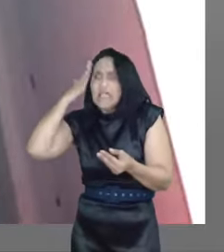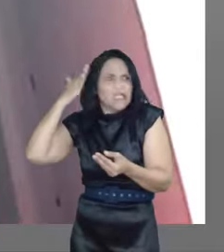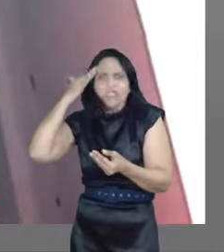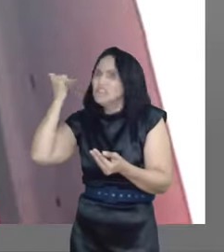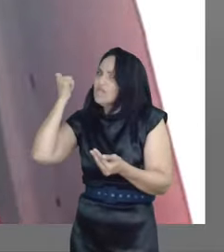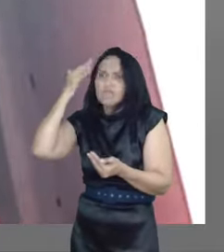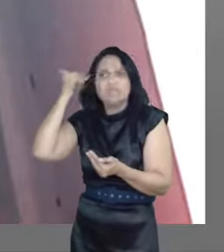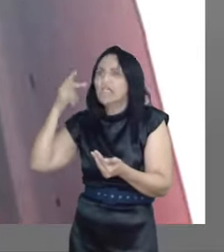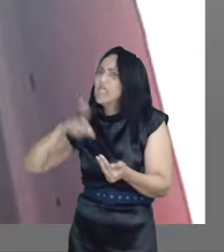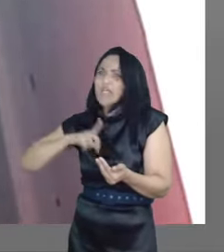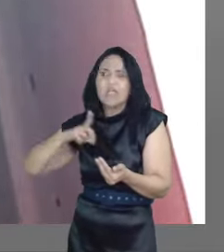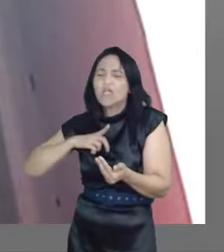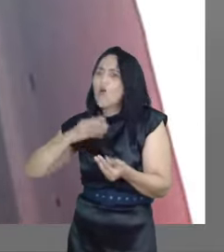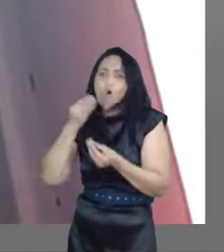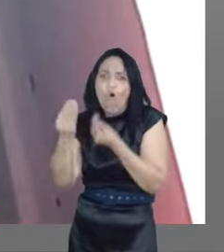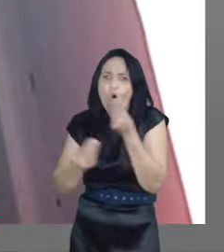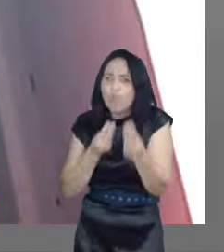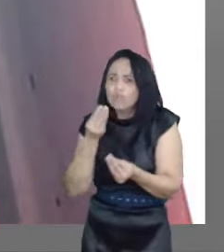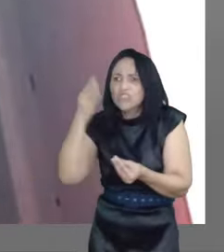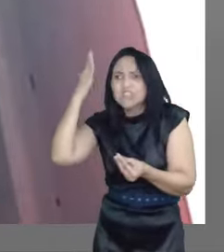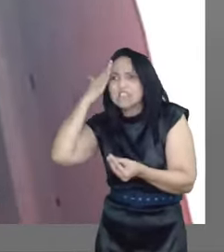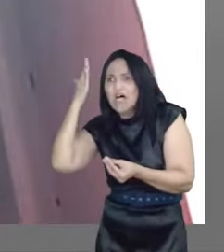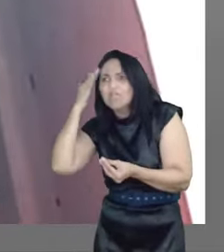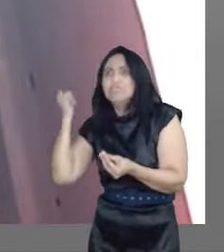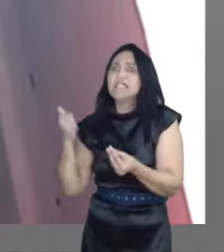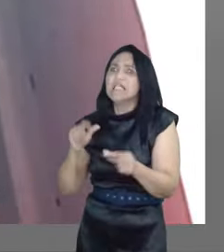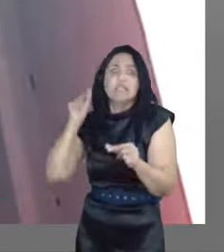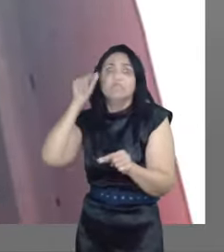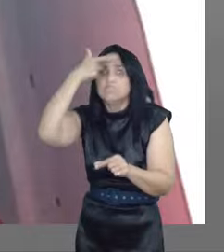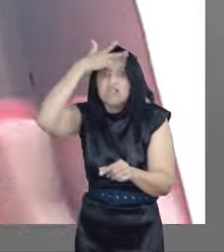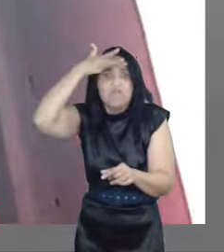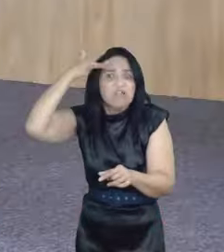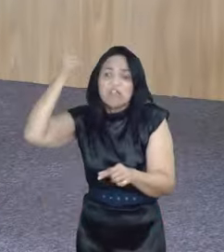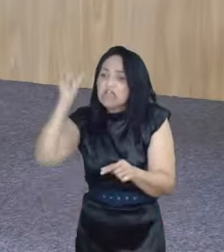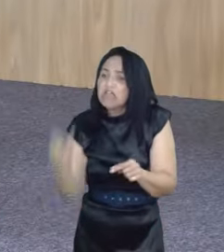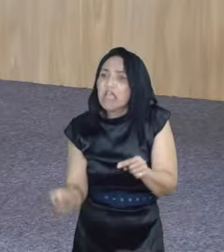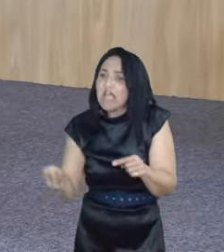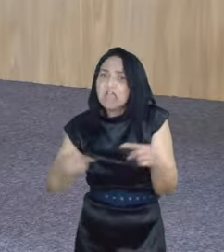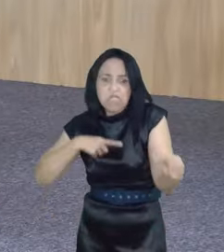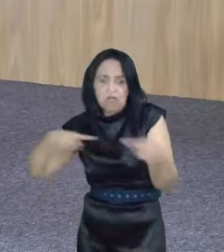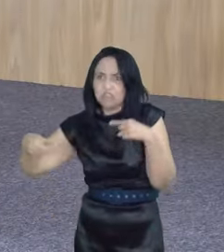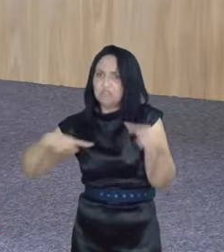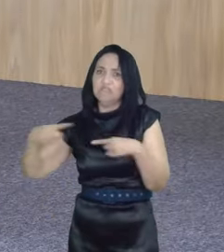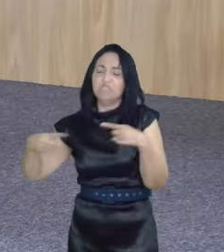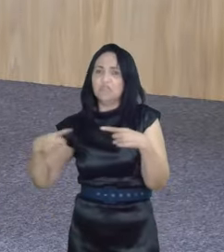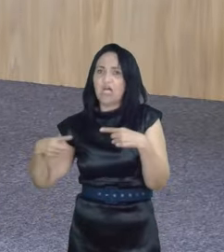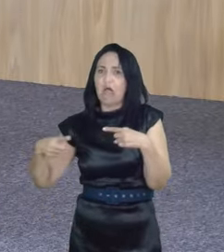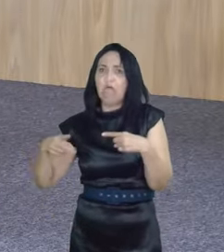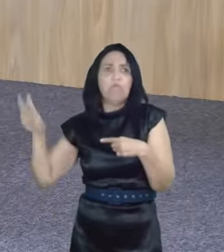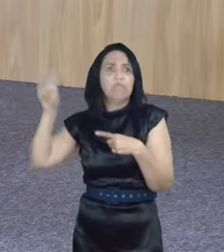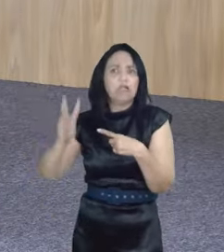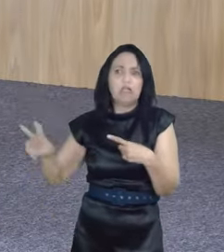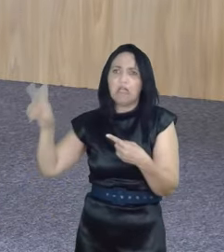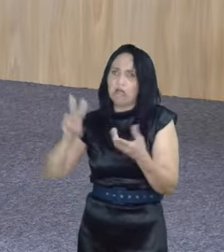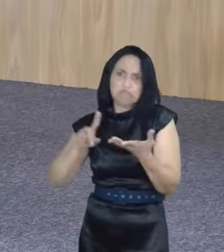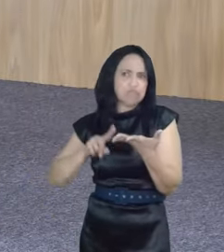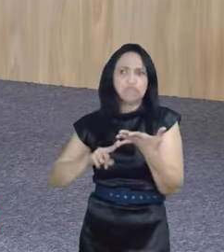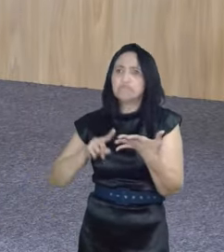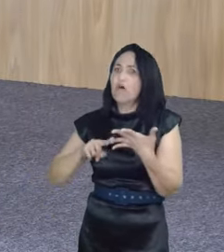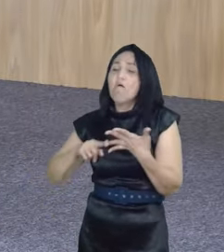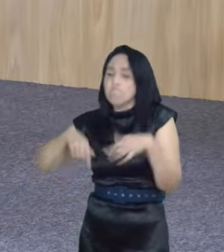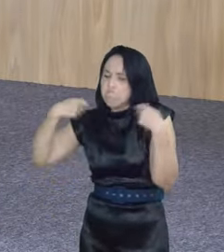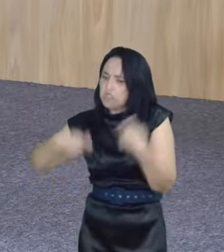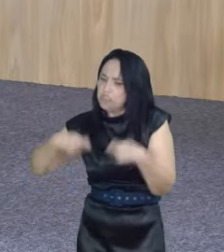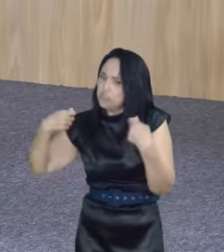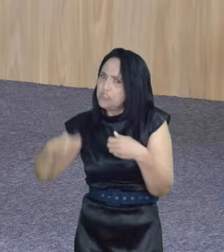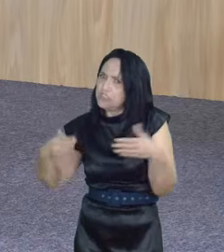prefeitura, seja vereadores e vereadoras. Né? Então, gente, mãos à obra. E até dia 30